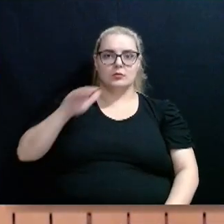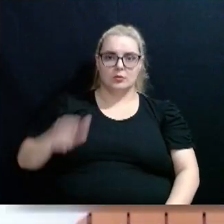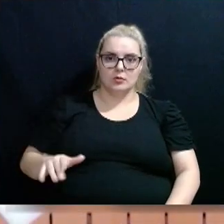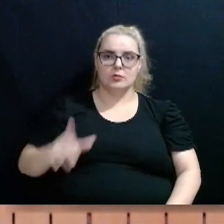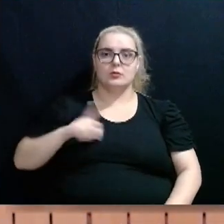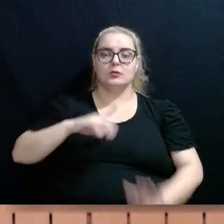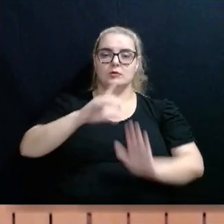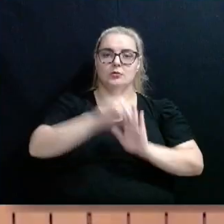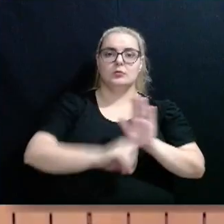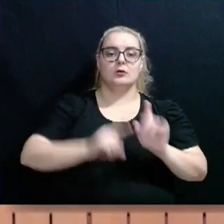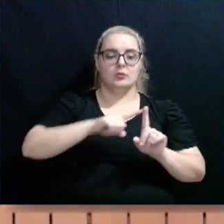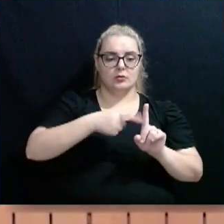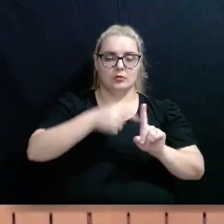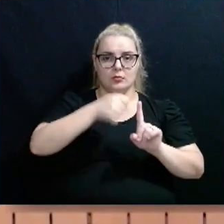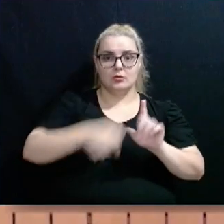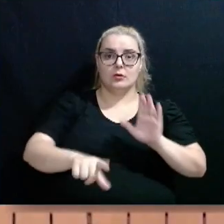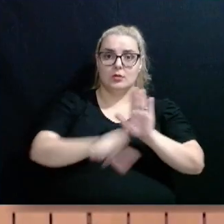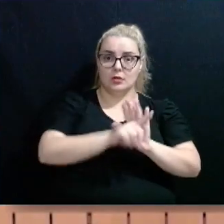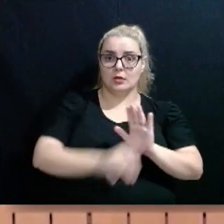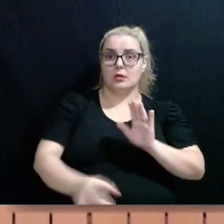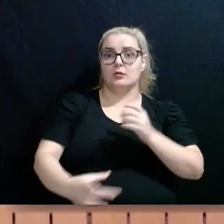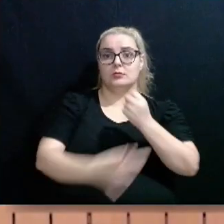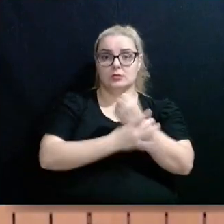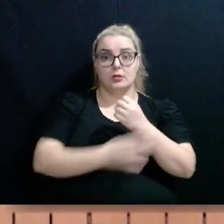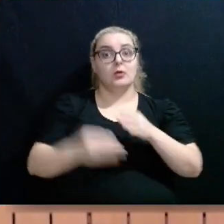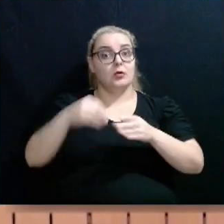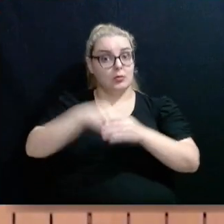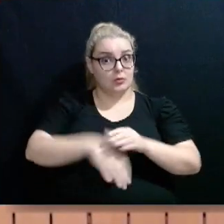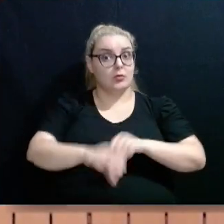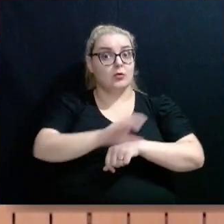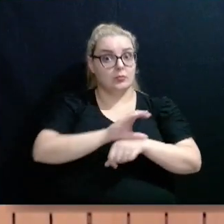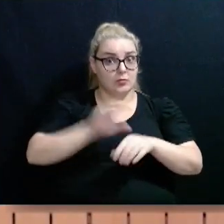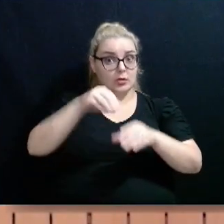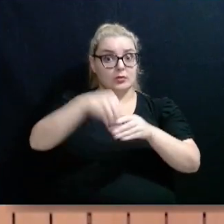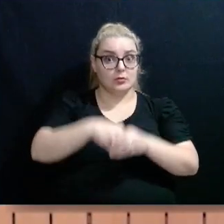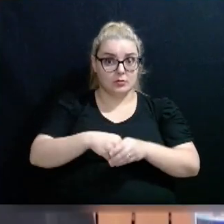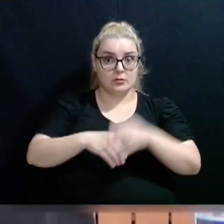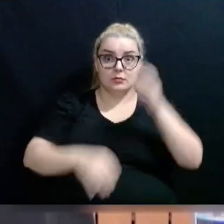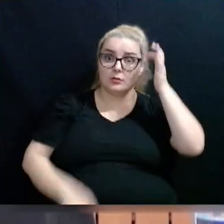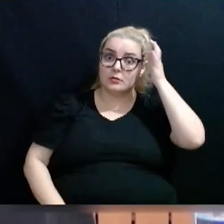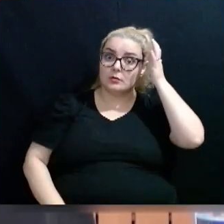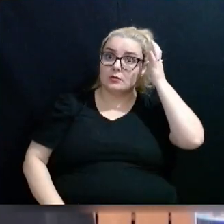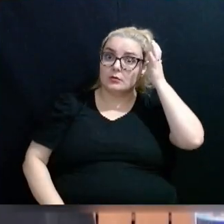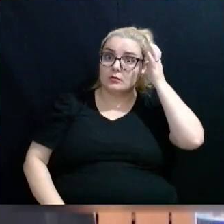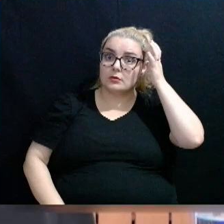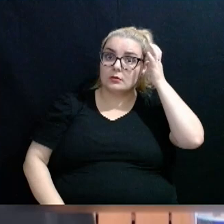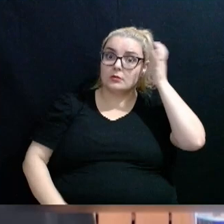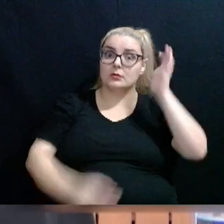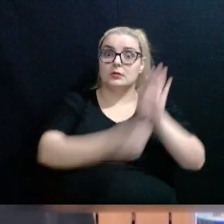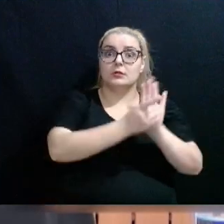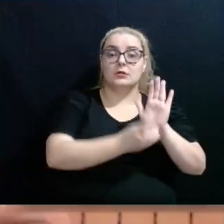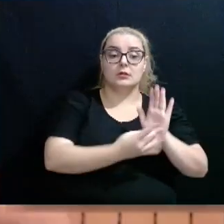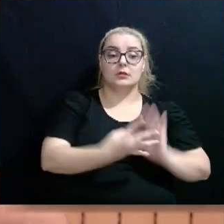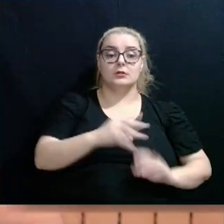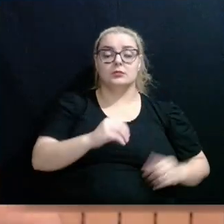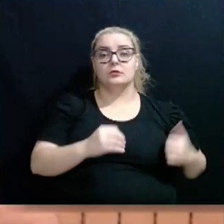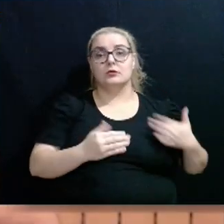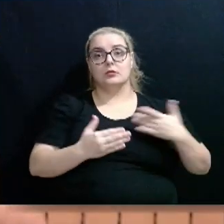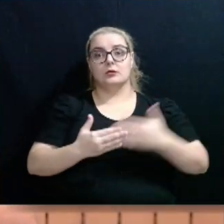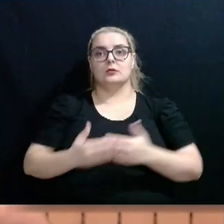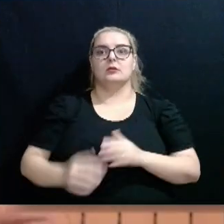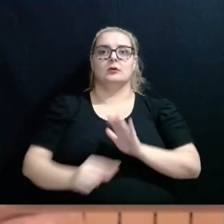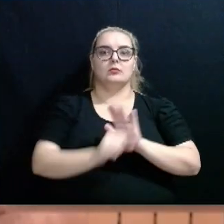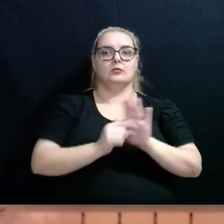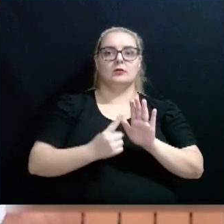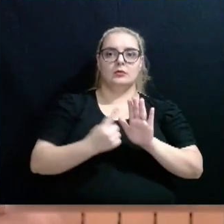aborto legal e seguro, como prevê a Constituição desde a década de 40. Muito obrigado. O item 11 está aprovado. Ao final